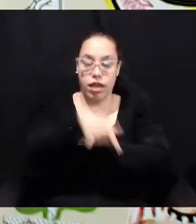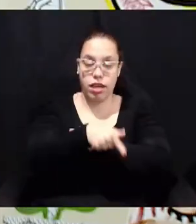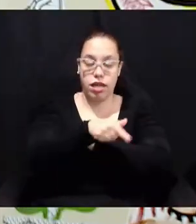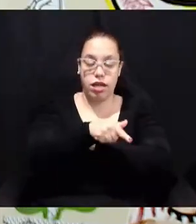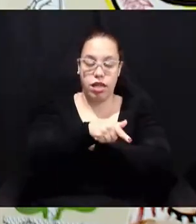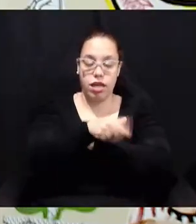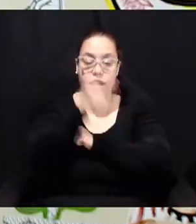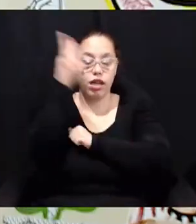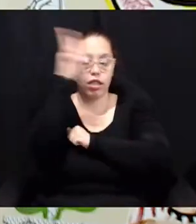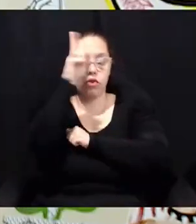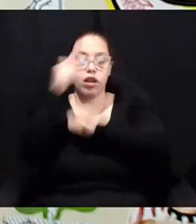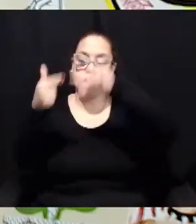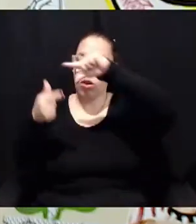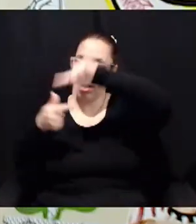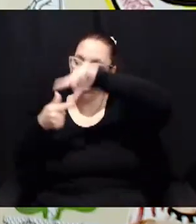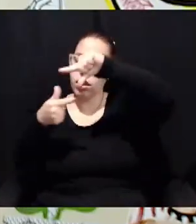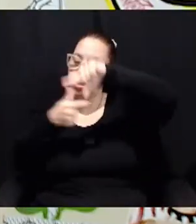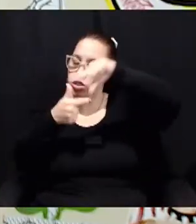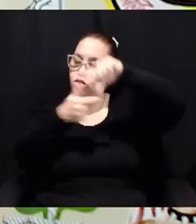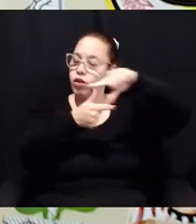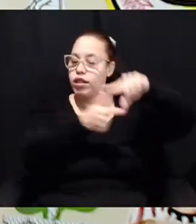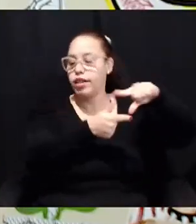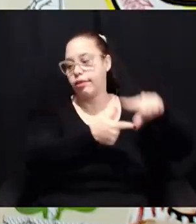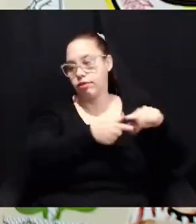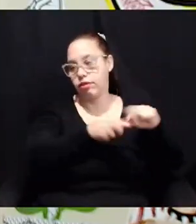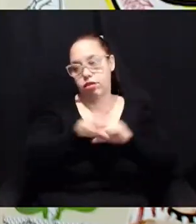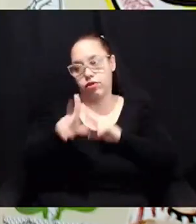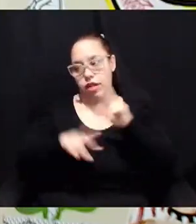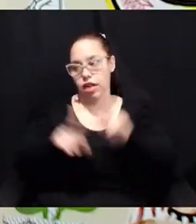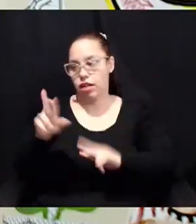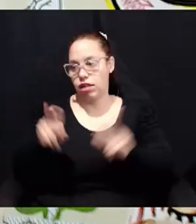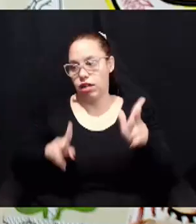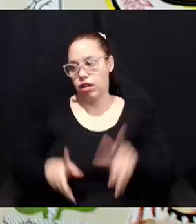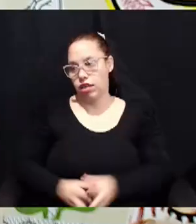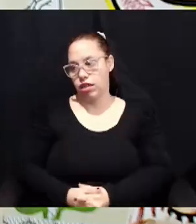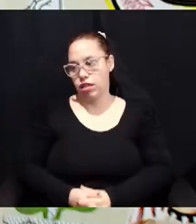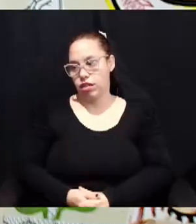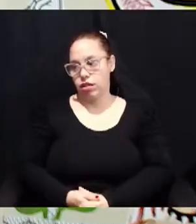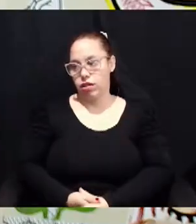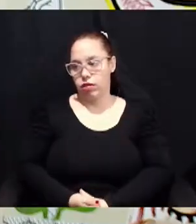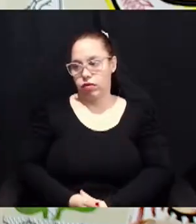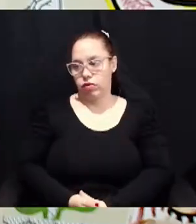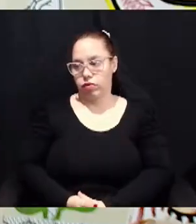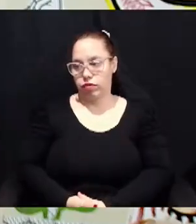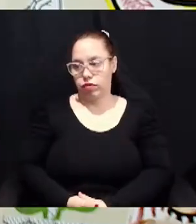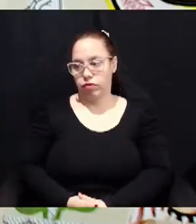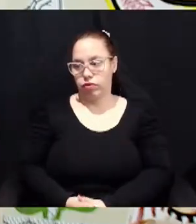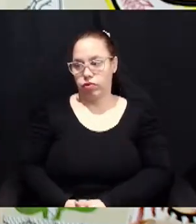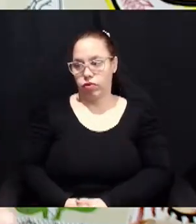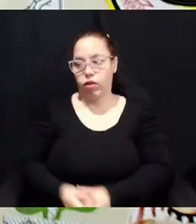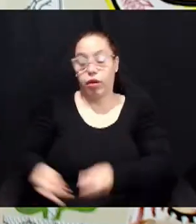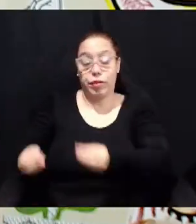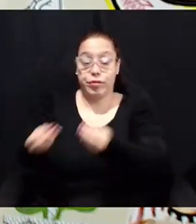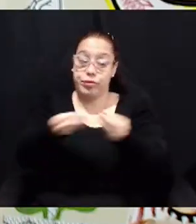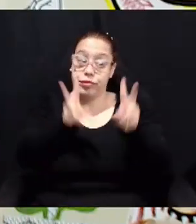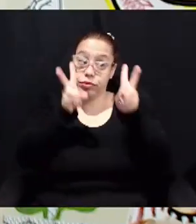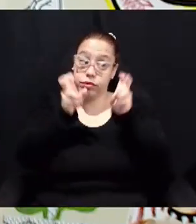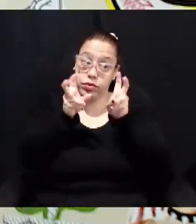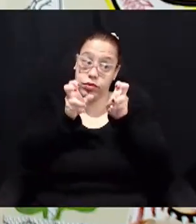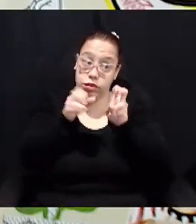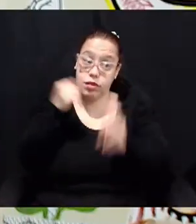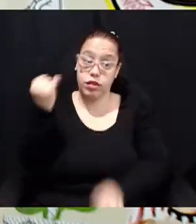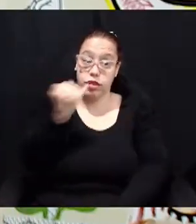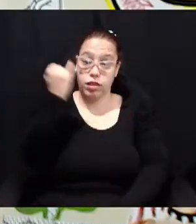gente quer usar dessas especificidades dessa linguagem para falar trazer assuntos pertinentes para o debate público,